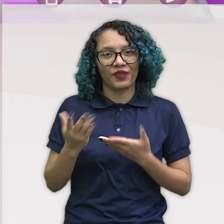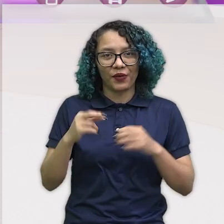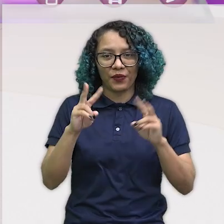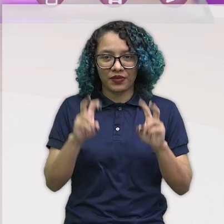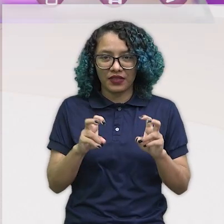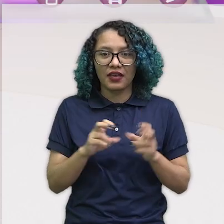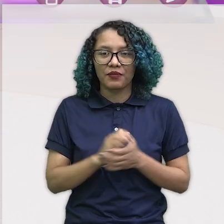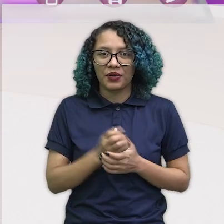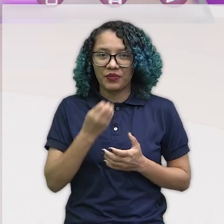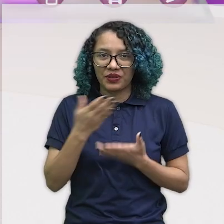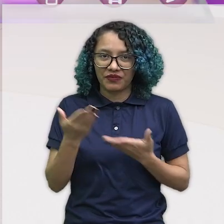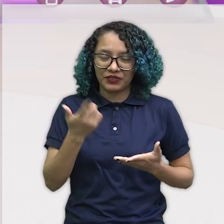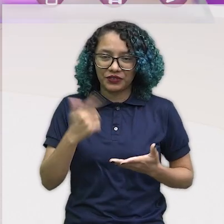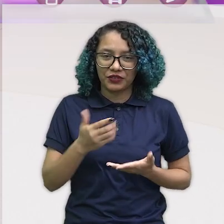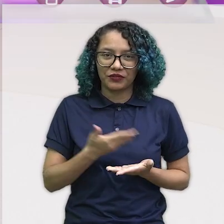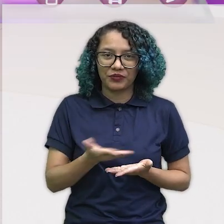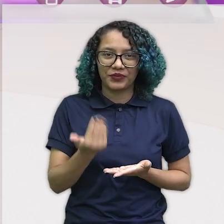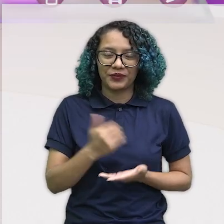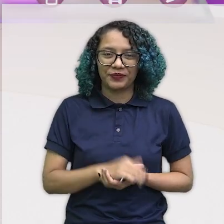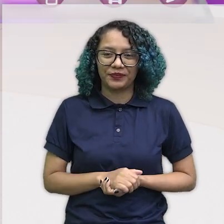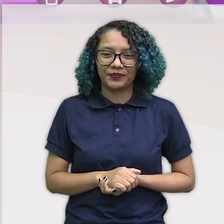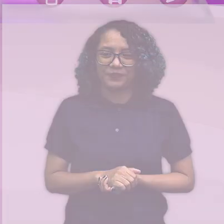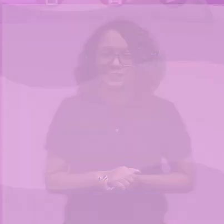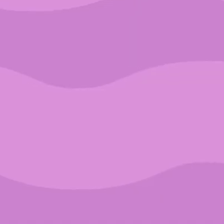nosso tema, seja mais uma vez bem-vindo à nossa aula.